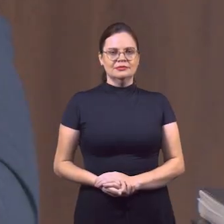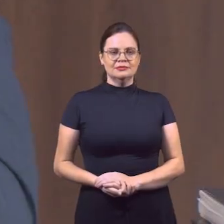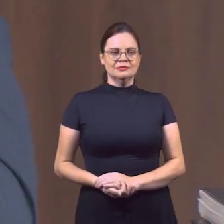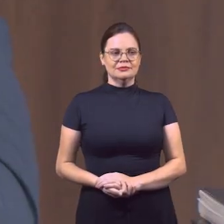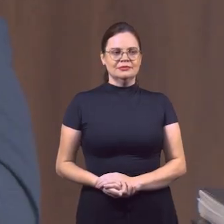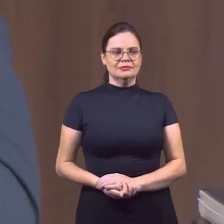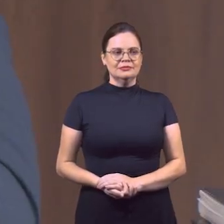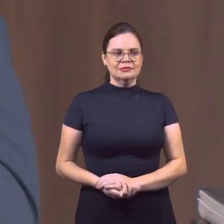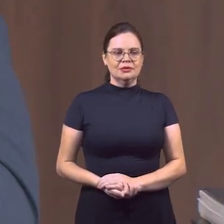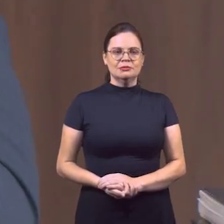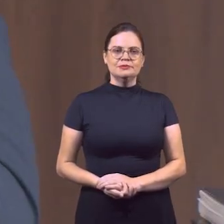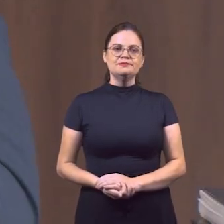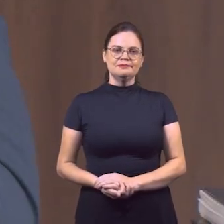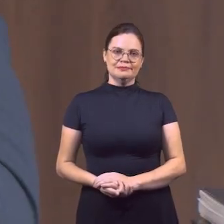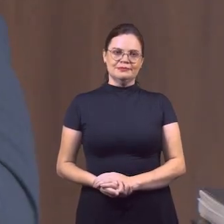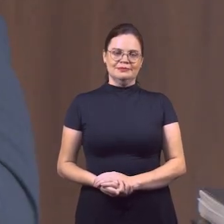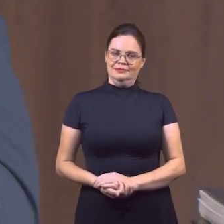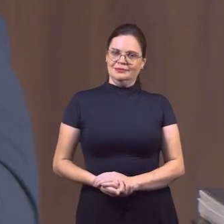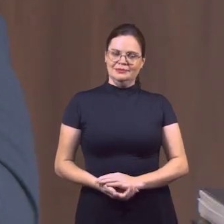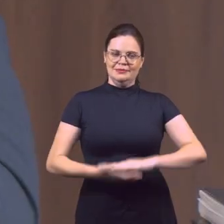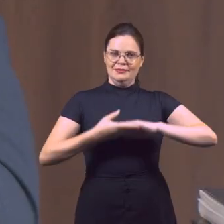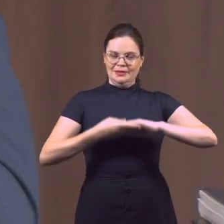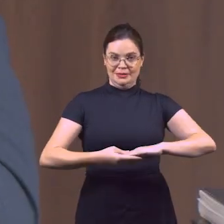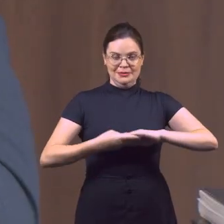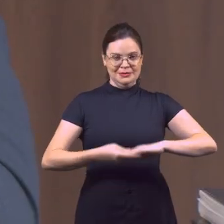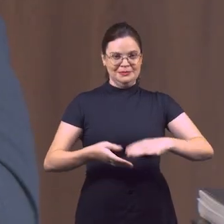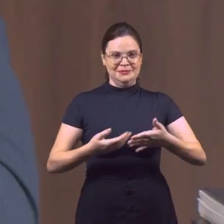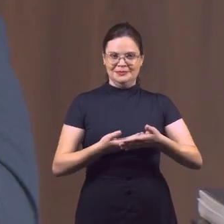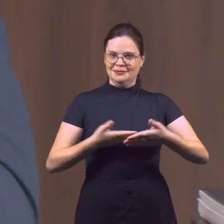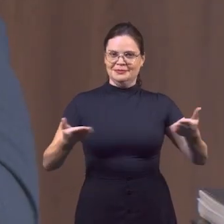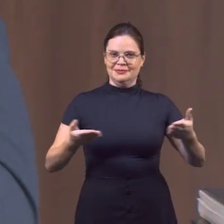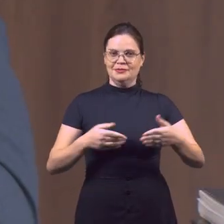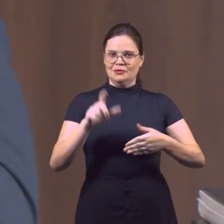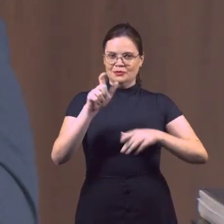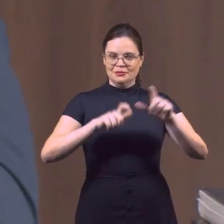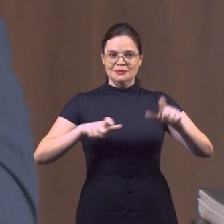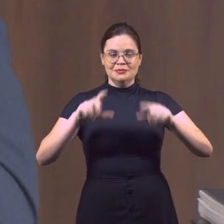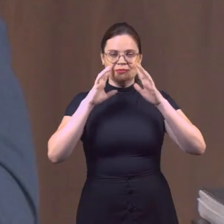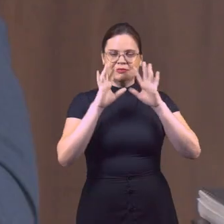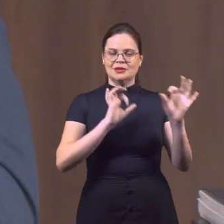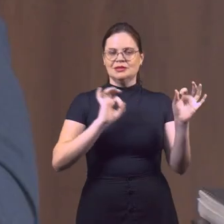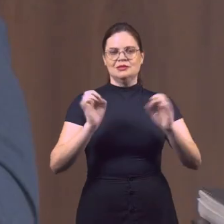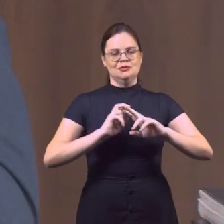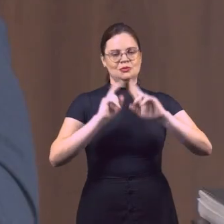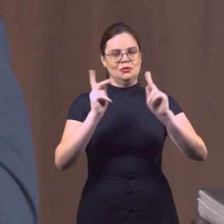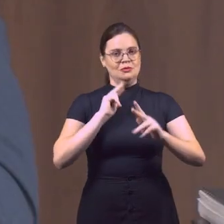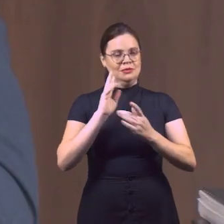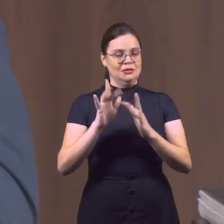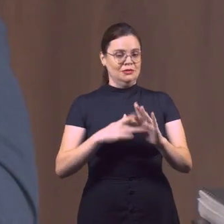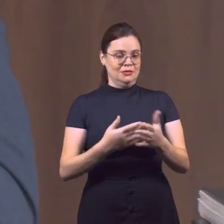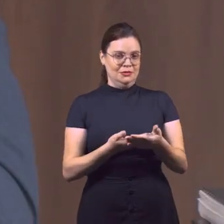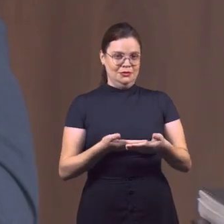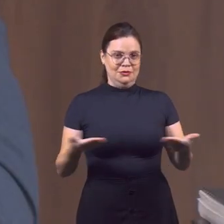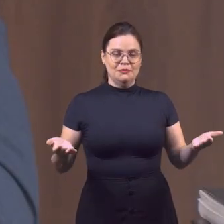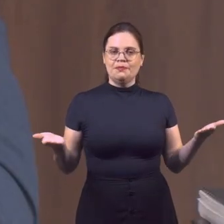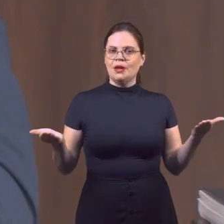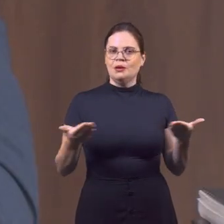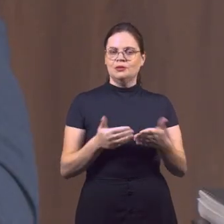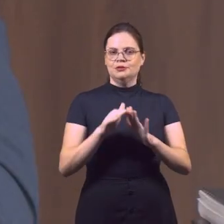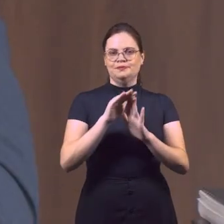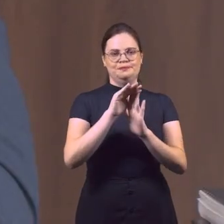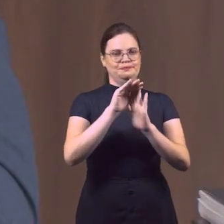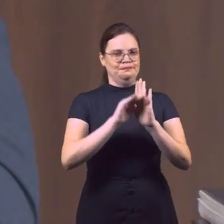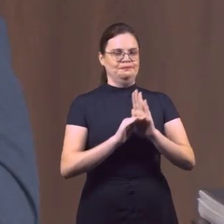Nós queremos saudar a todos os que estão nos ouvindo com a paz do Senhor. Esse é o nosso programa Personagens